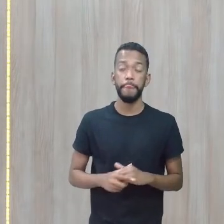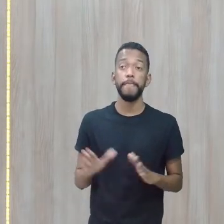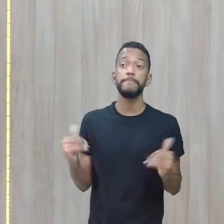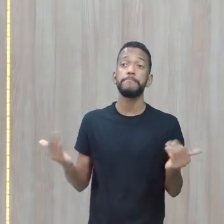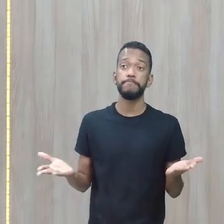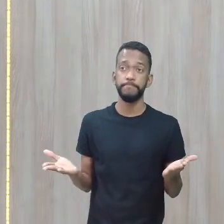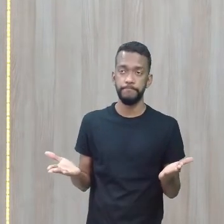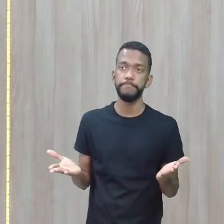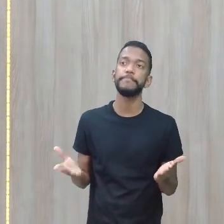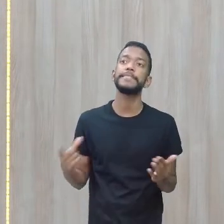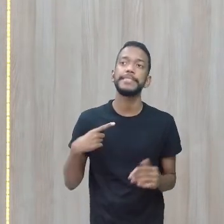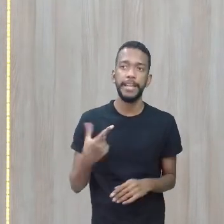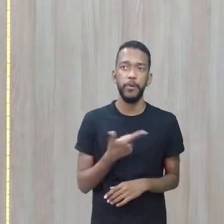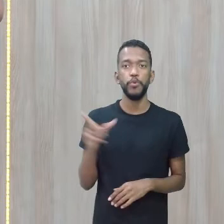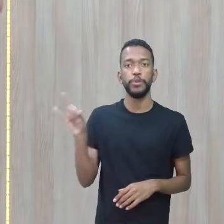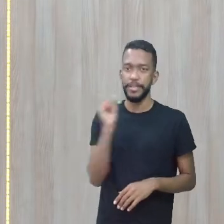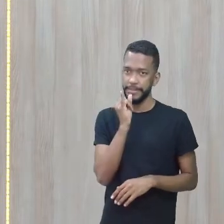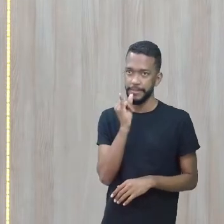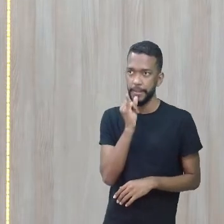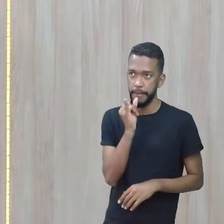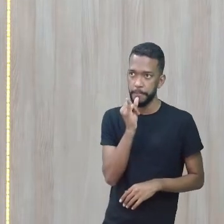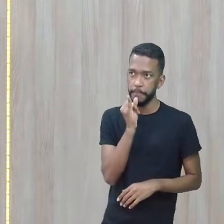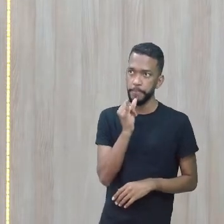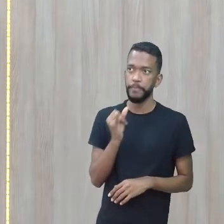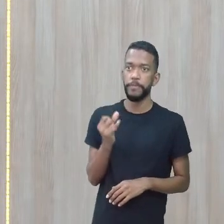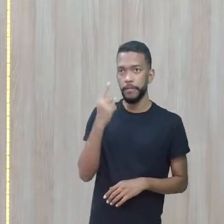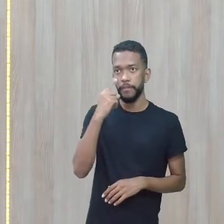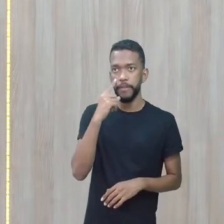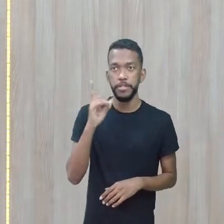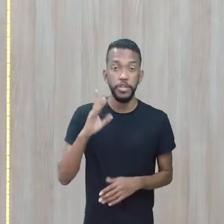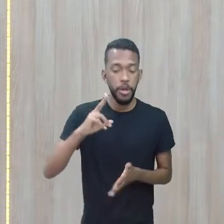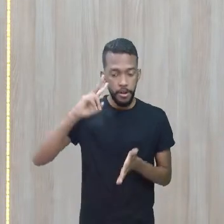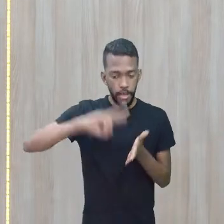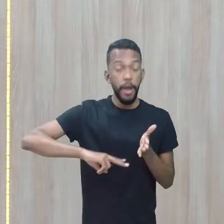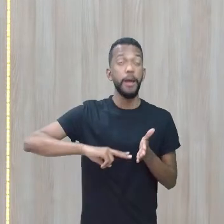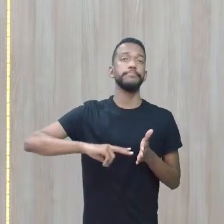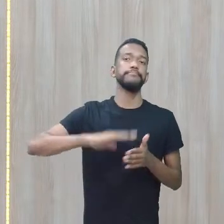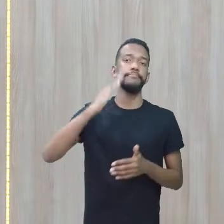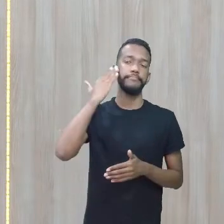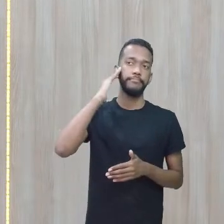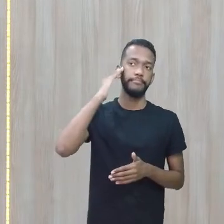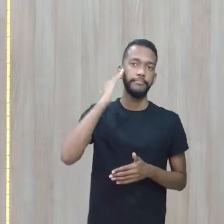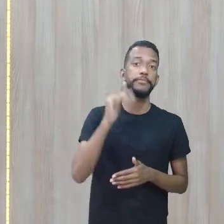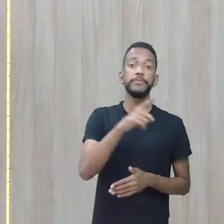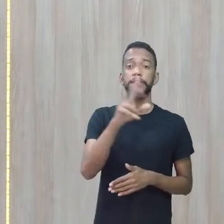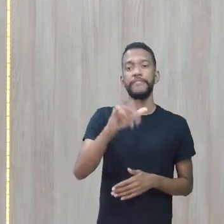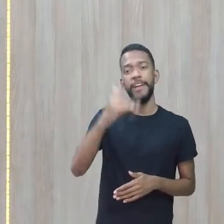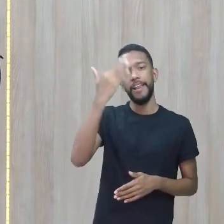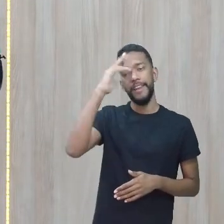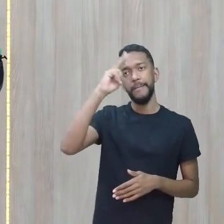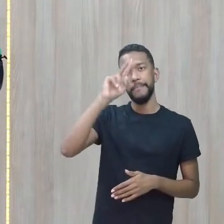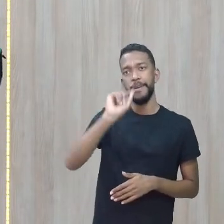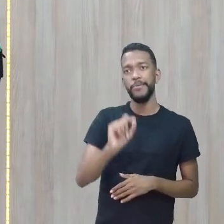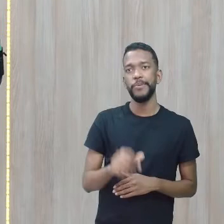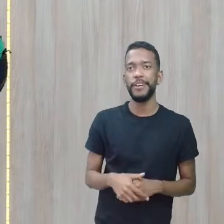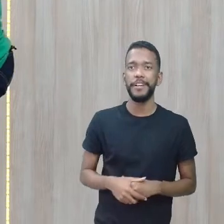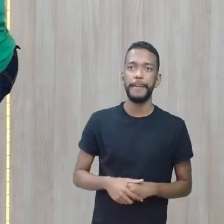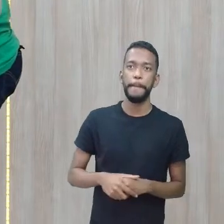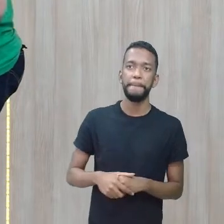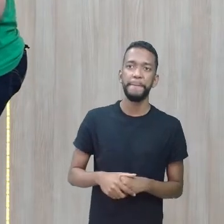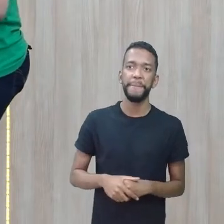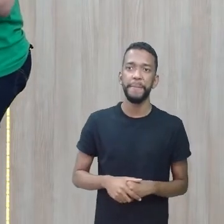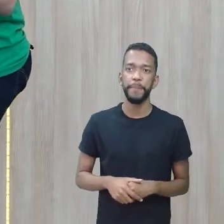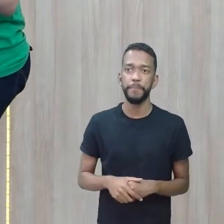Então, trouxe um outro exemplo. Esse daqui só de ler, eu acredito que vocês vão lembrar. Presta atenção aqui nesse enunciado,